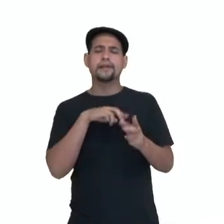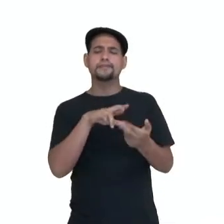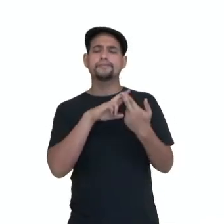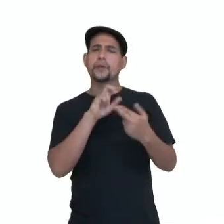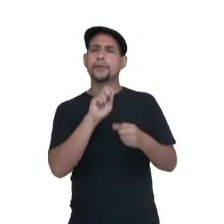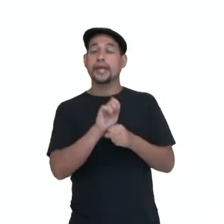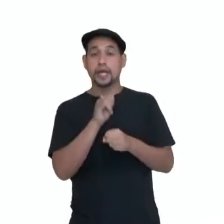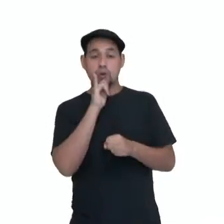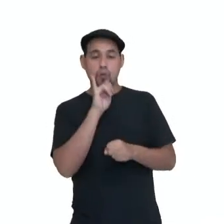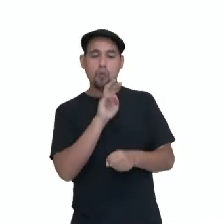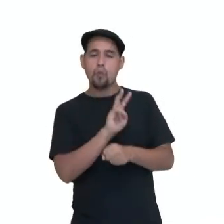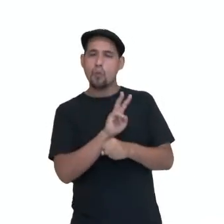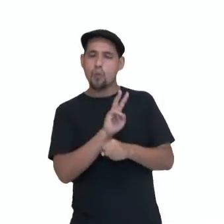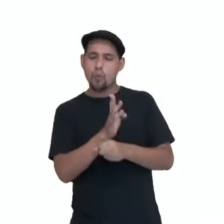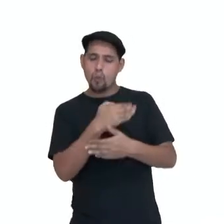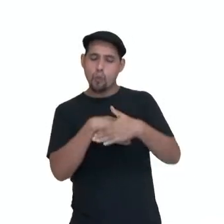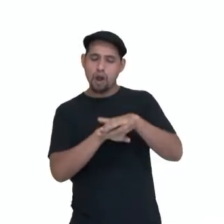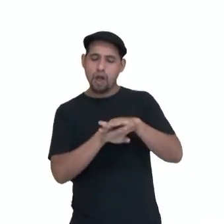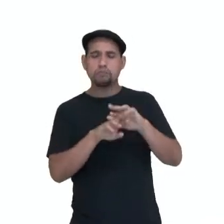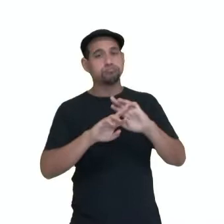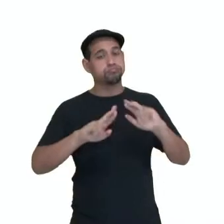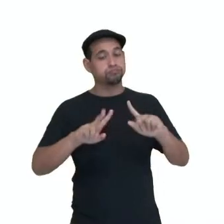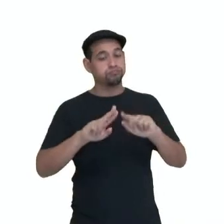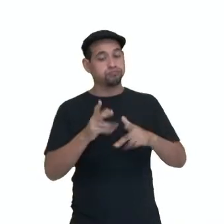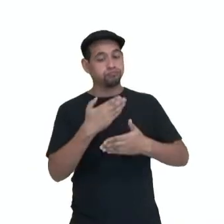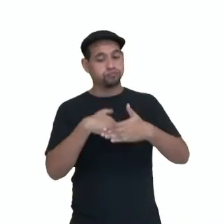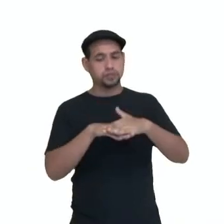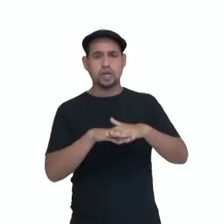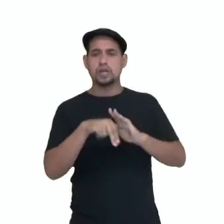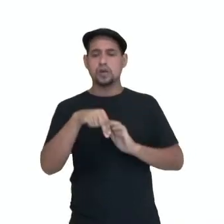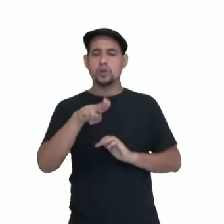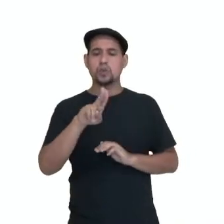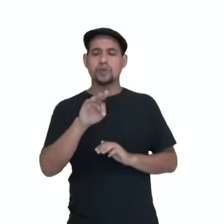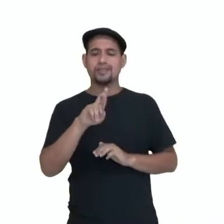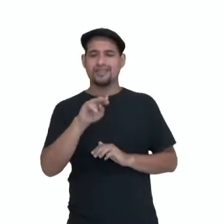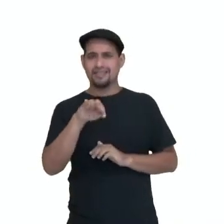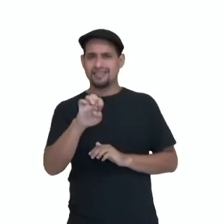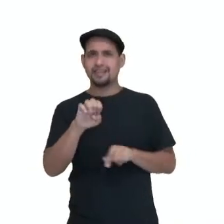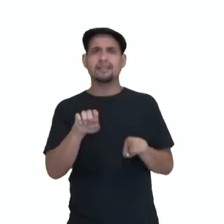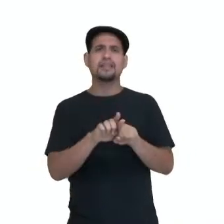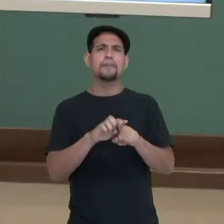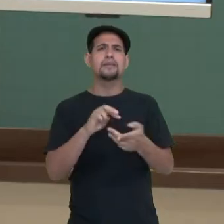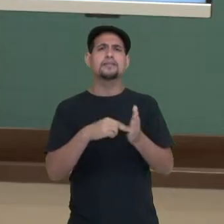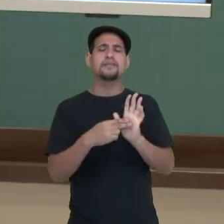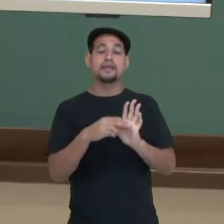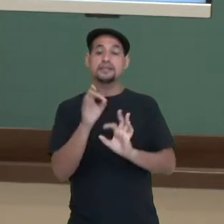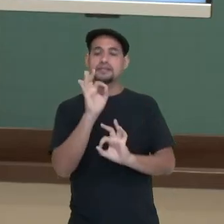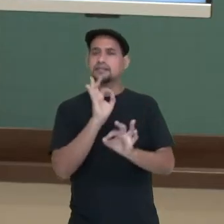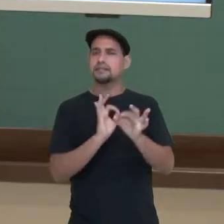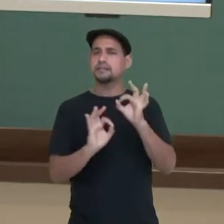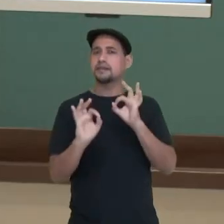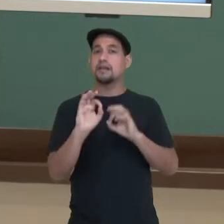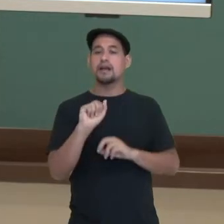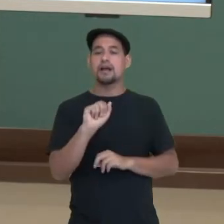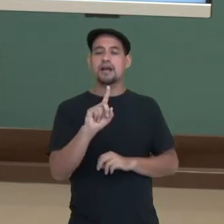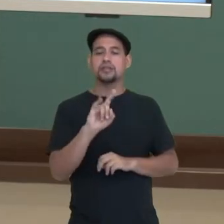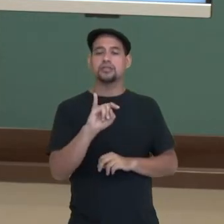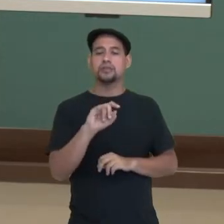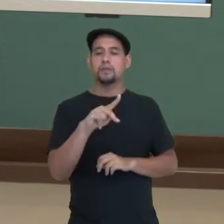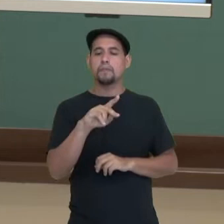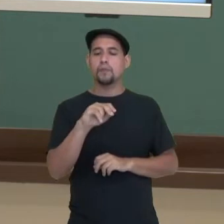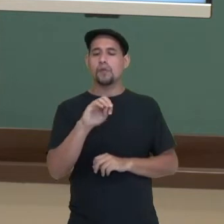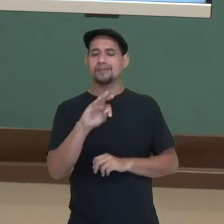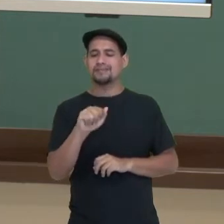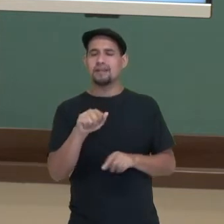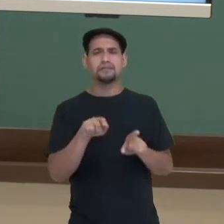por armazenar essa gordura, então é uma reserva de nutriente e ele possui as células que são chamadas de adipócitos. Essas